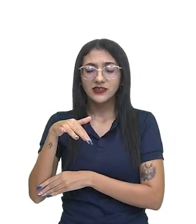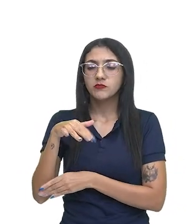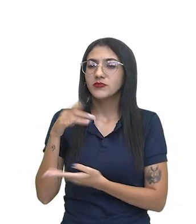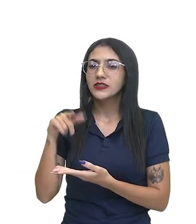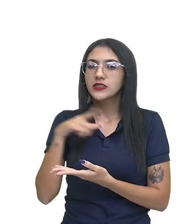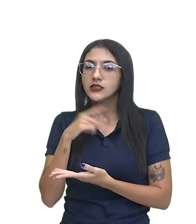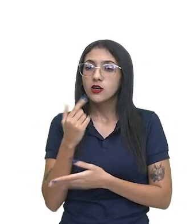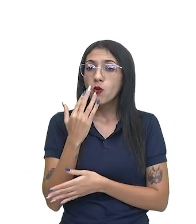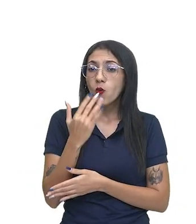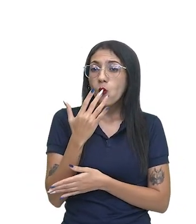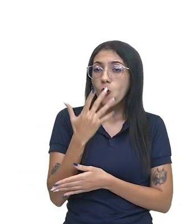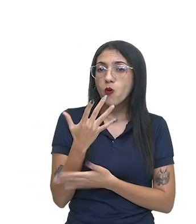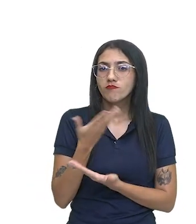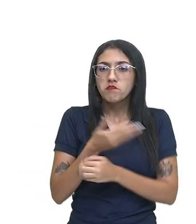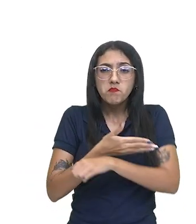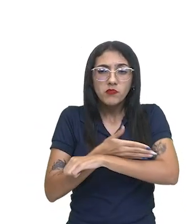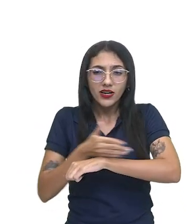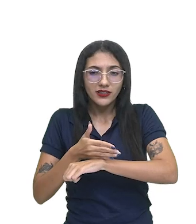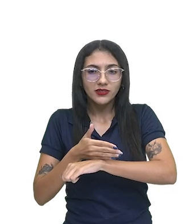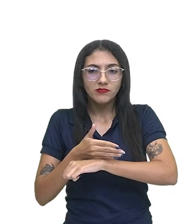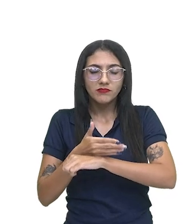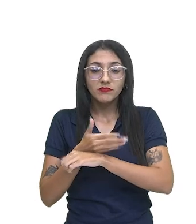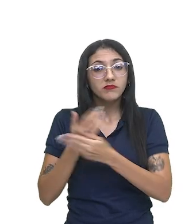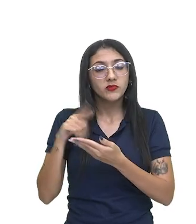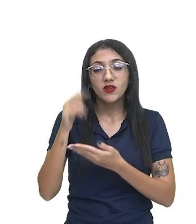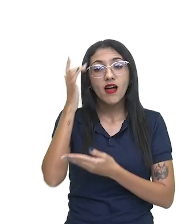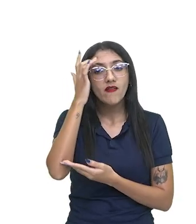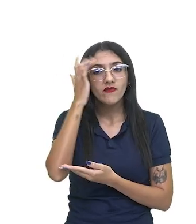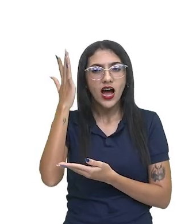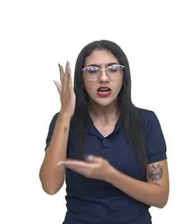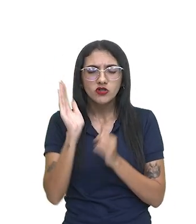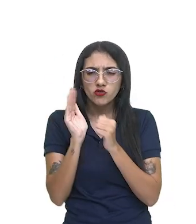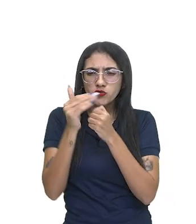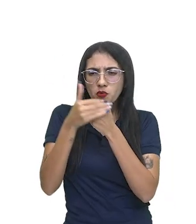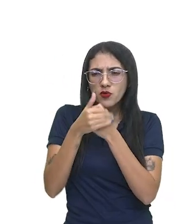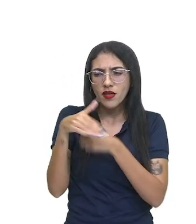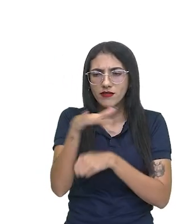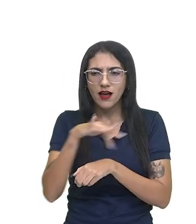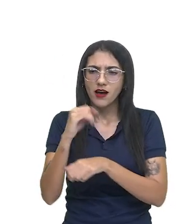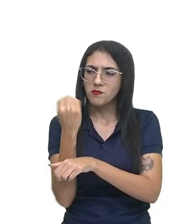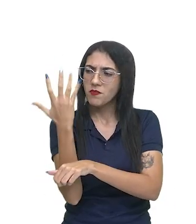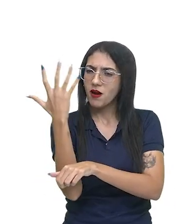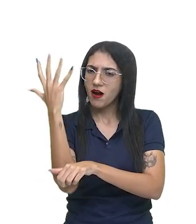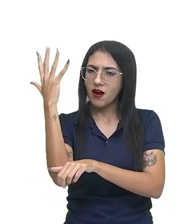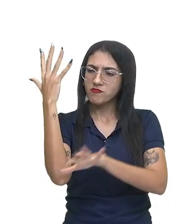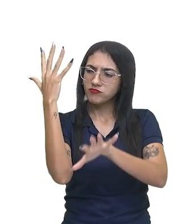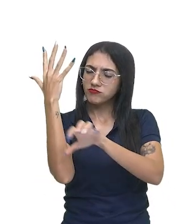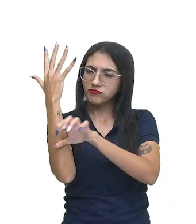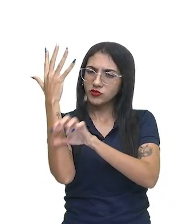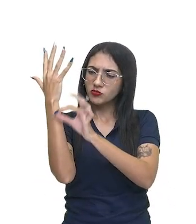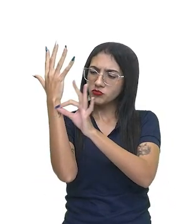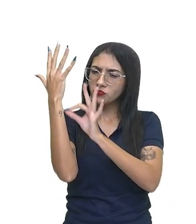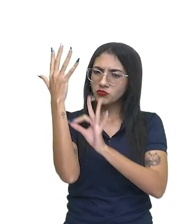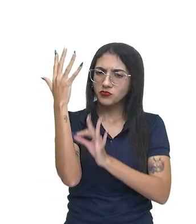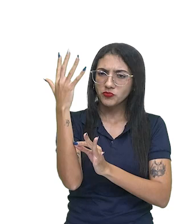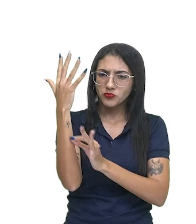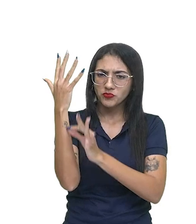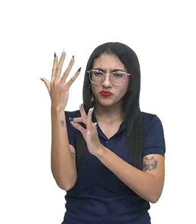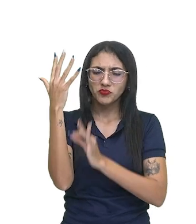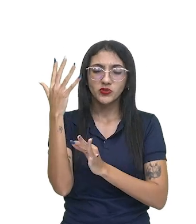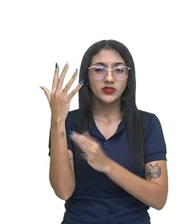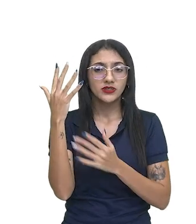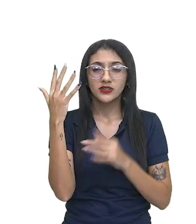apresentava coloração clara, o que as ajudava a se camuflar em troncos de árvores cobertos por líquens claros, de